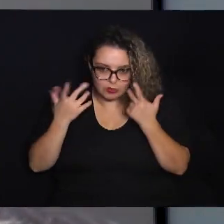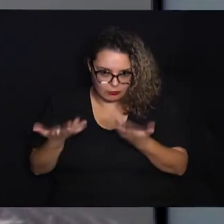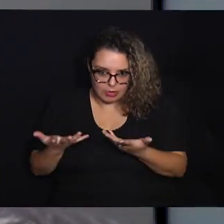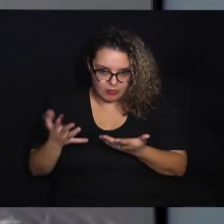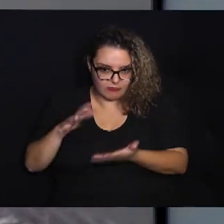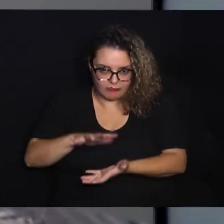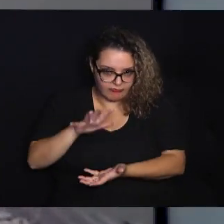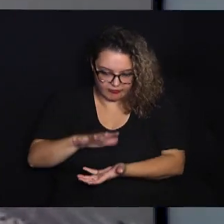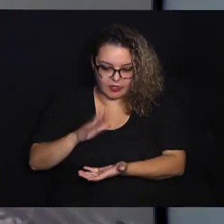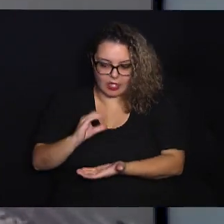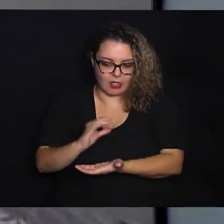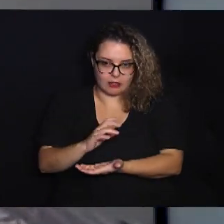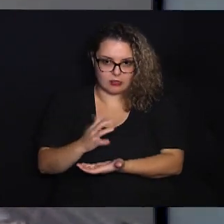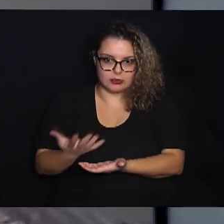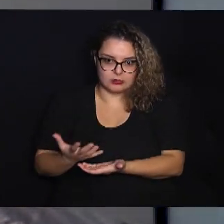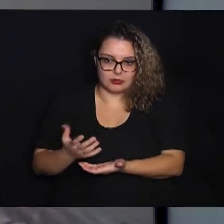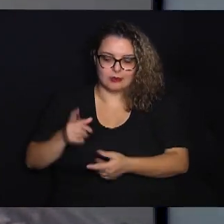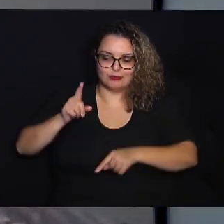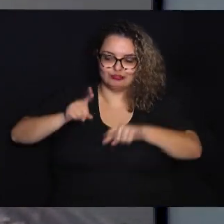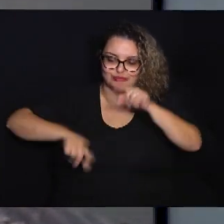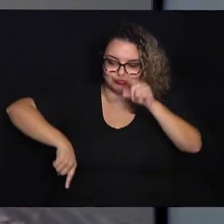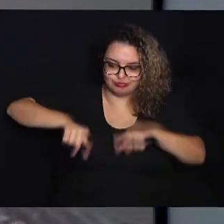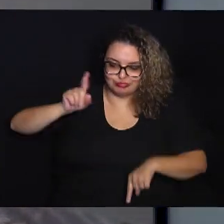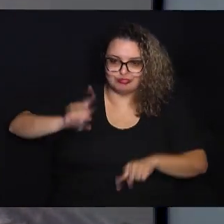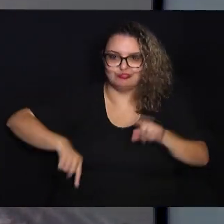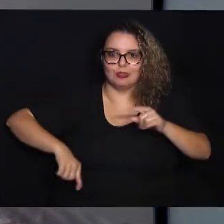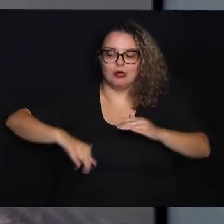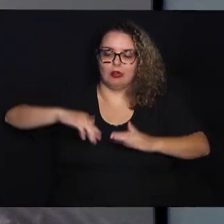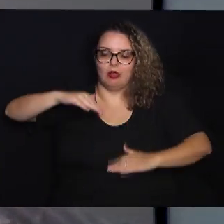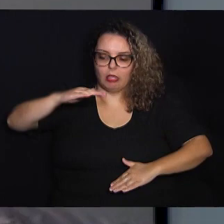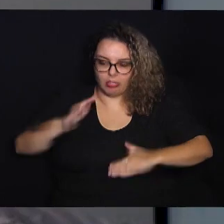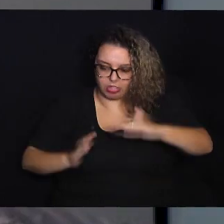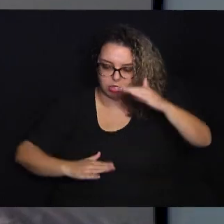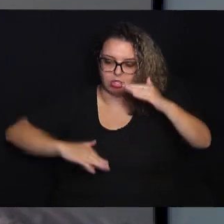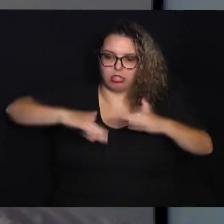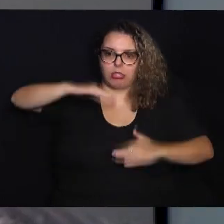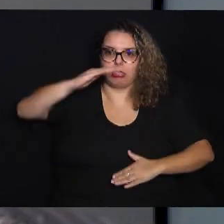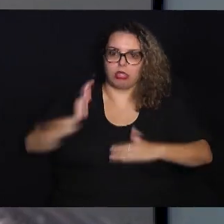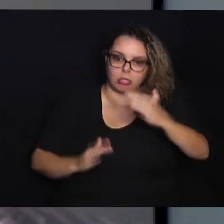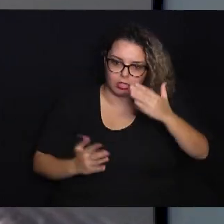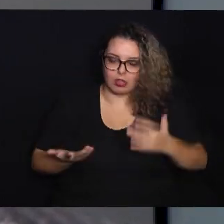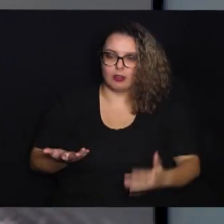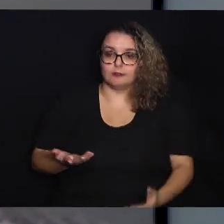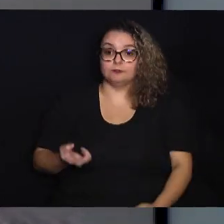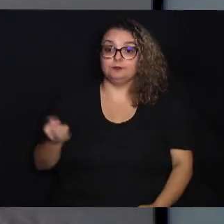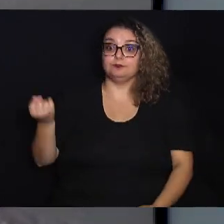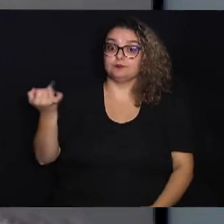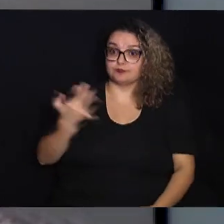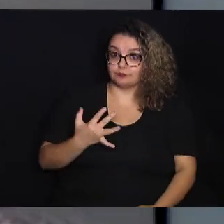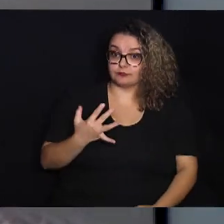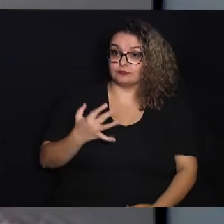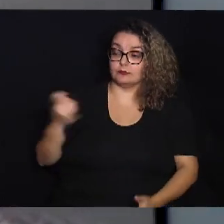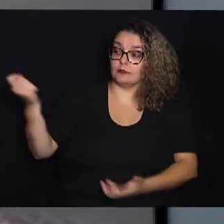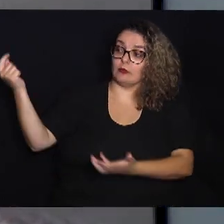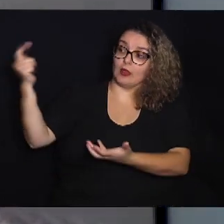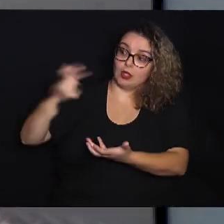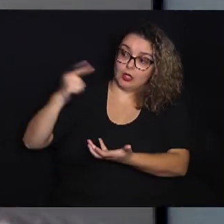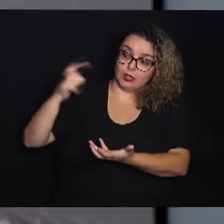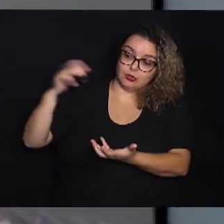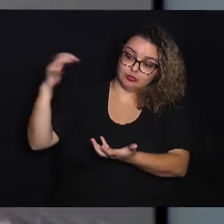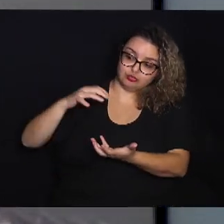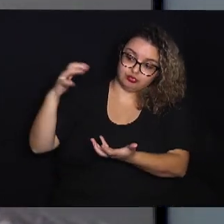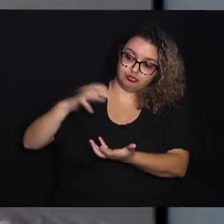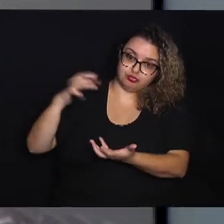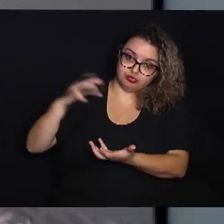anormal, né? Então nós temos um desequilíbrio, esse balanço ele fica desequilibrado. Então a quantidade de radiação